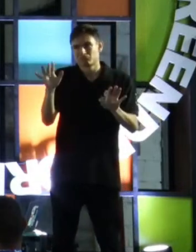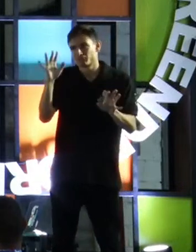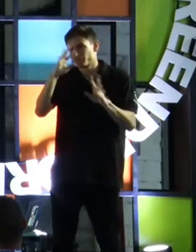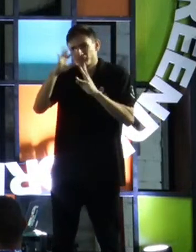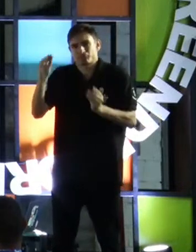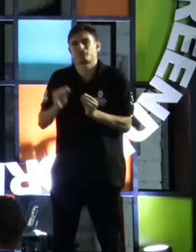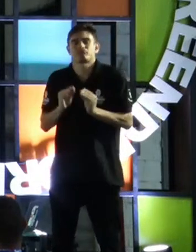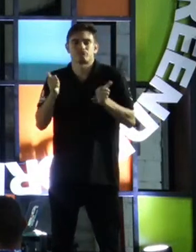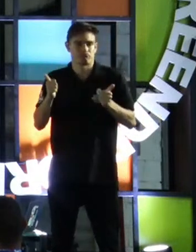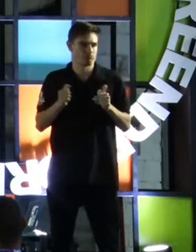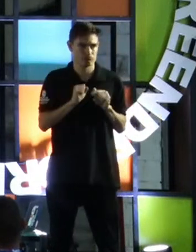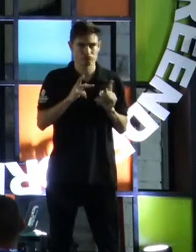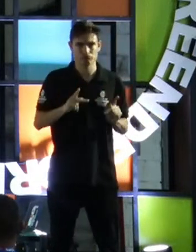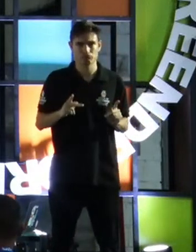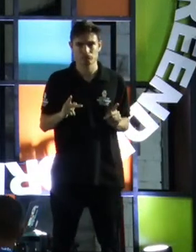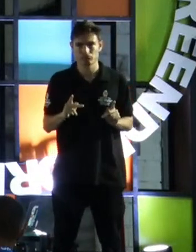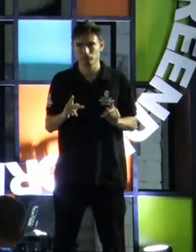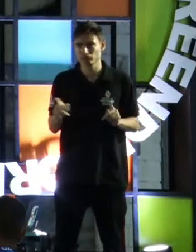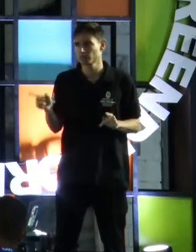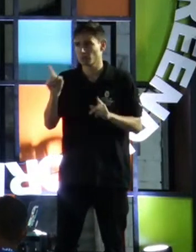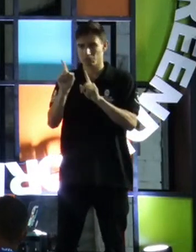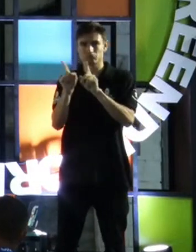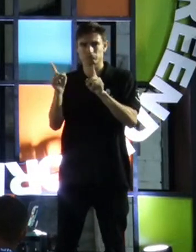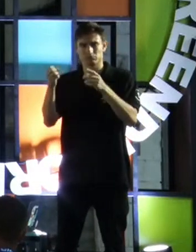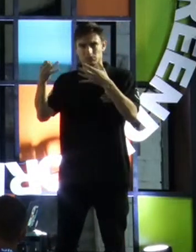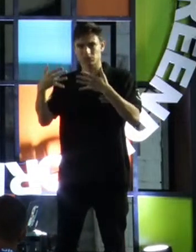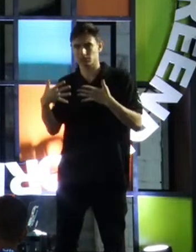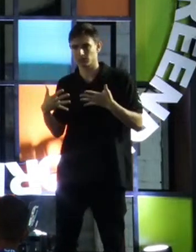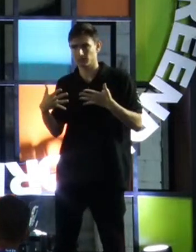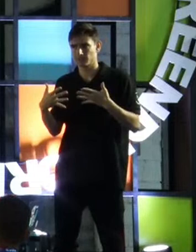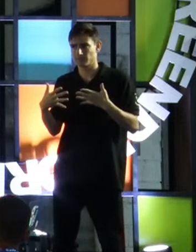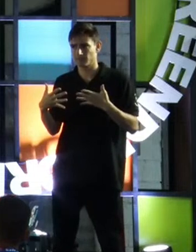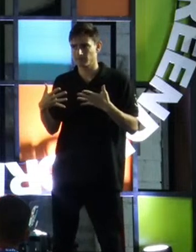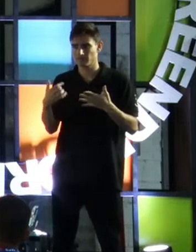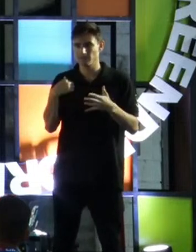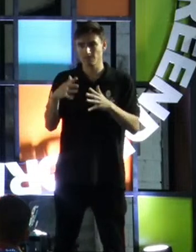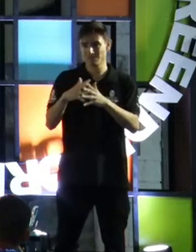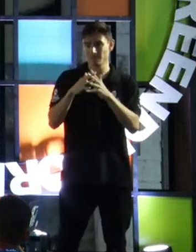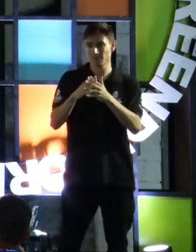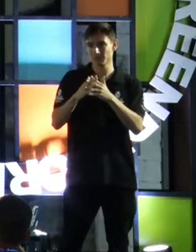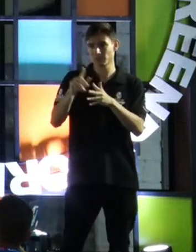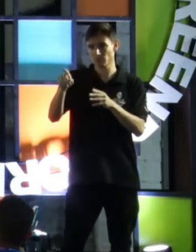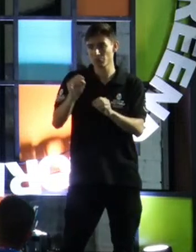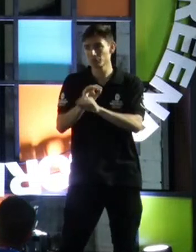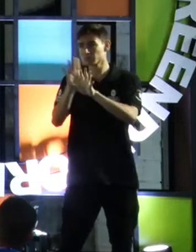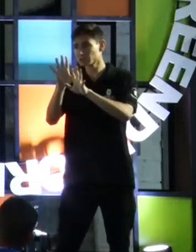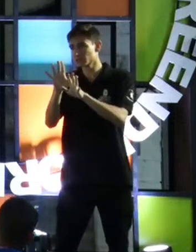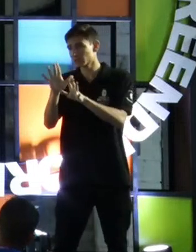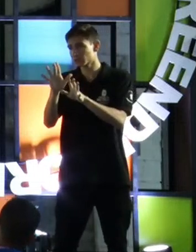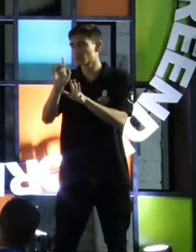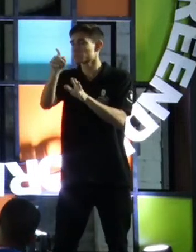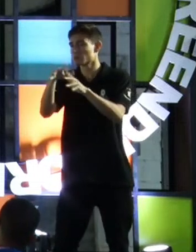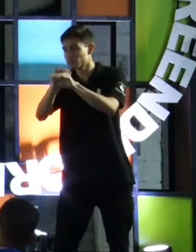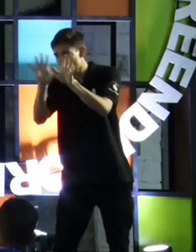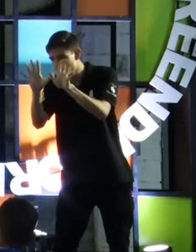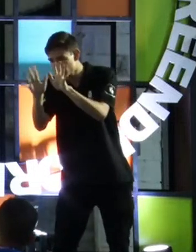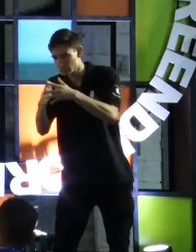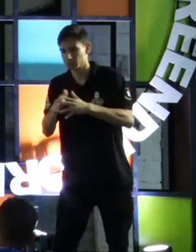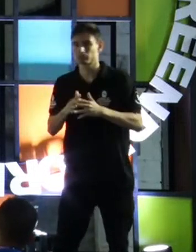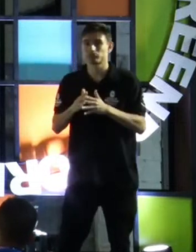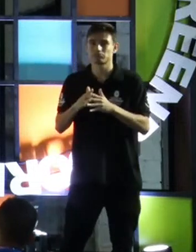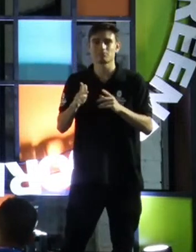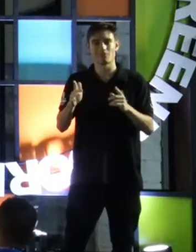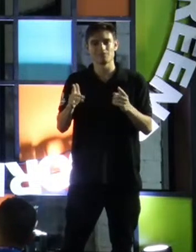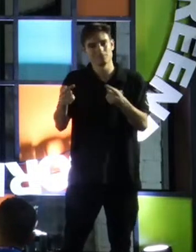entendeu? Então, tem um trecho de uma música dele que diz: eu estou te confundindo para te esclarecer, eu estou te esclarecendo para te confundir. Então,